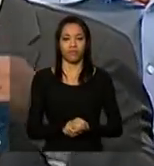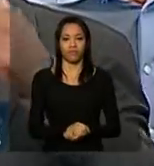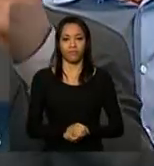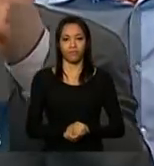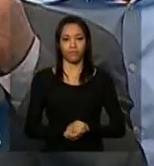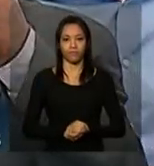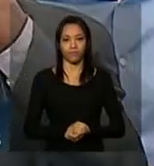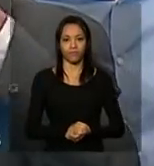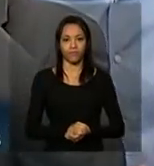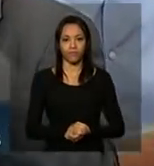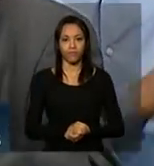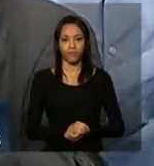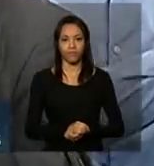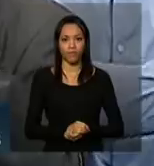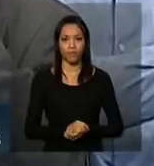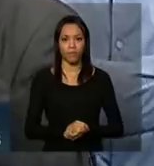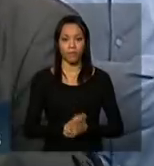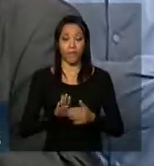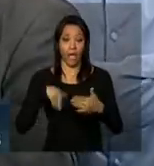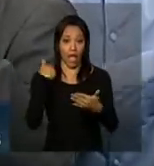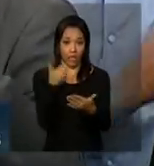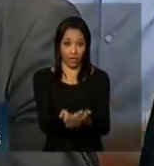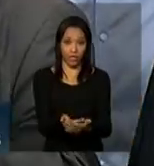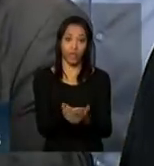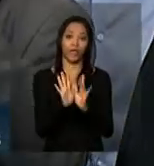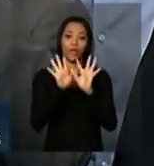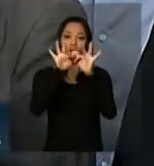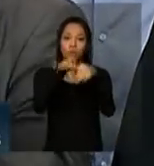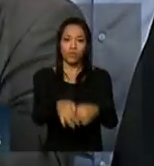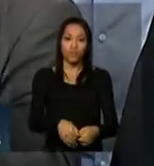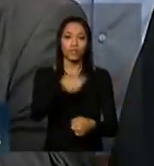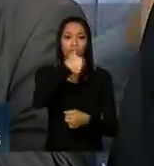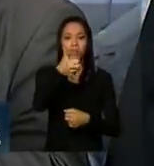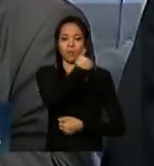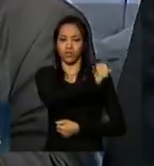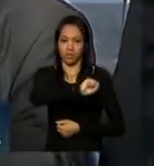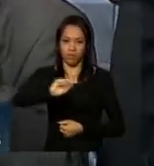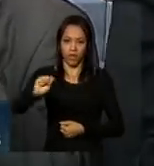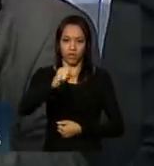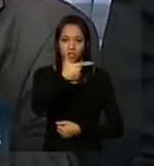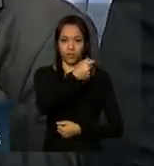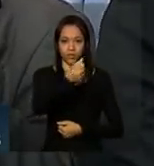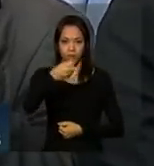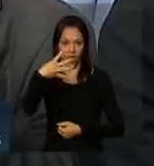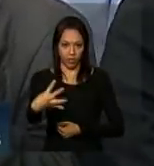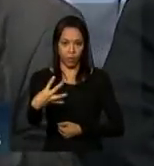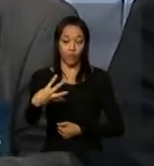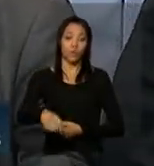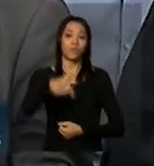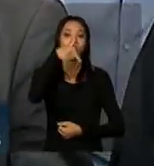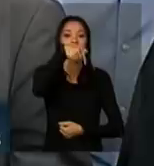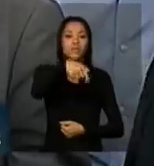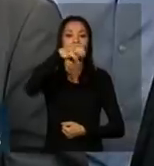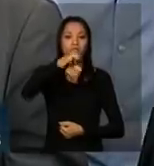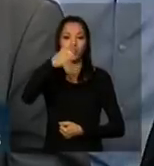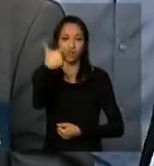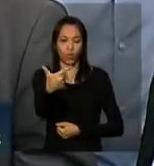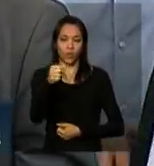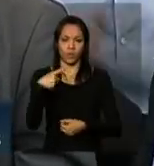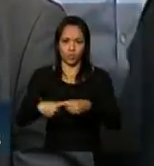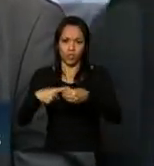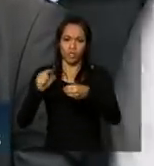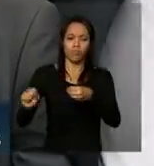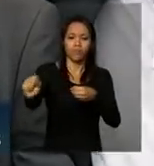cidades até o até o fim do primiro 201 os 792 municípios